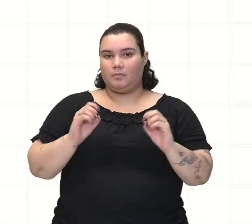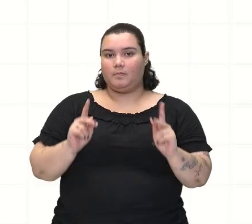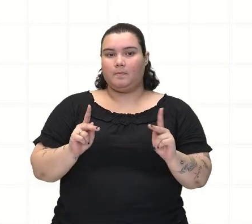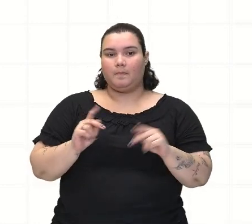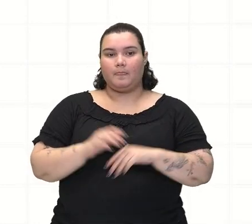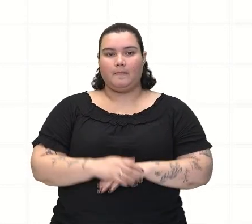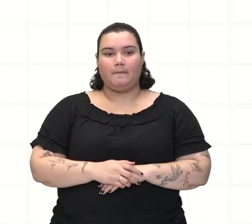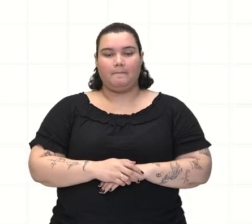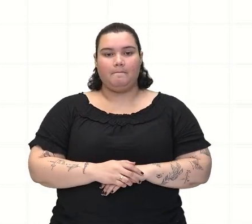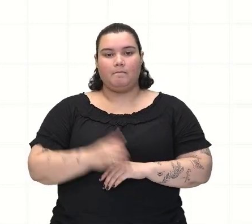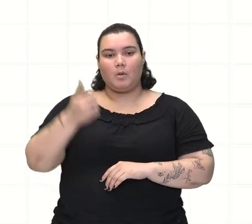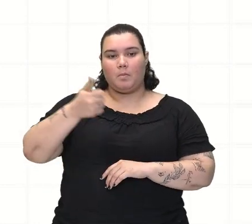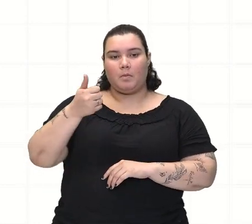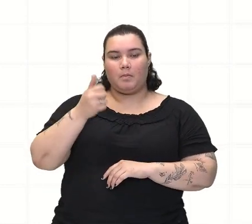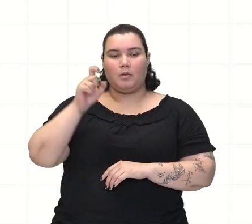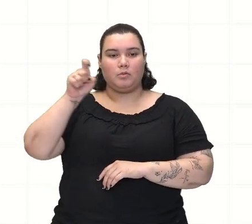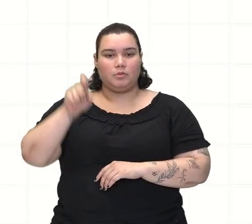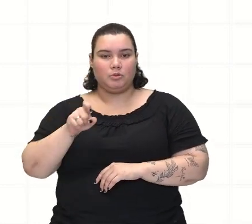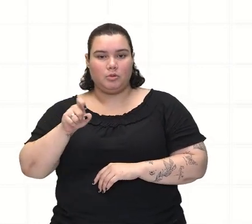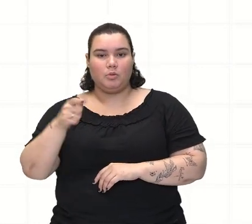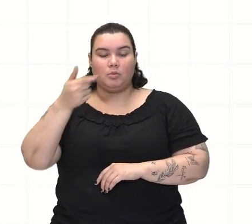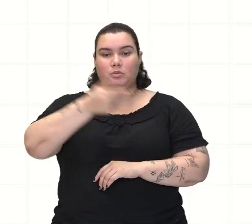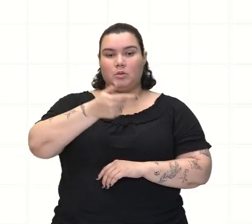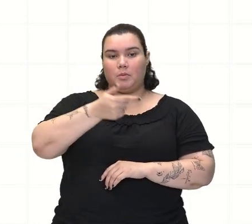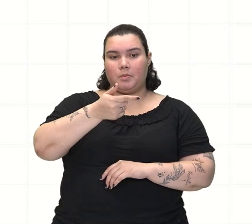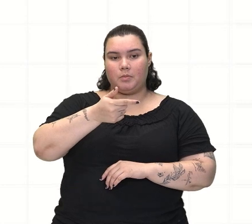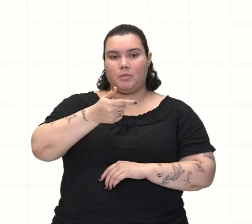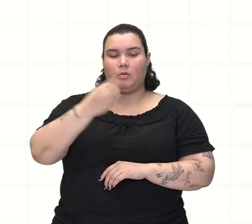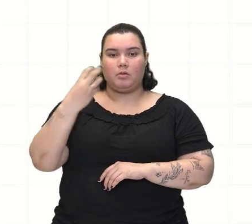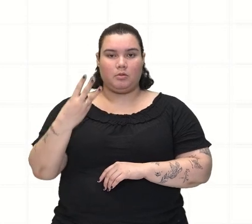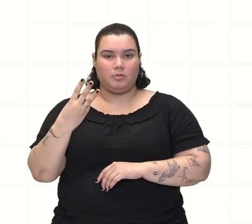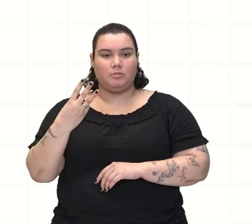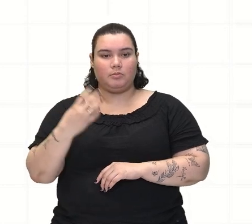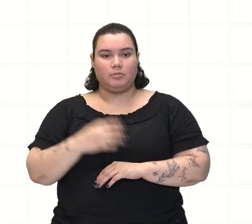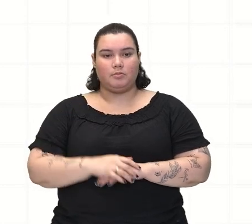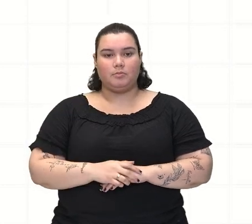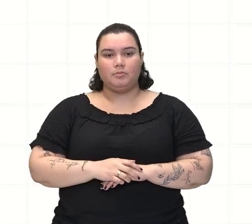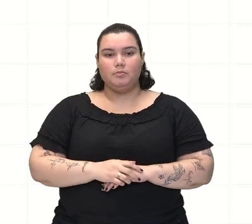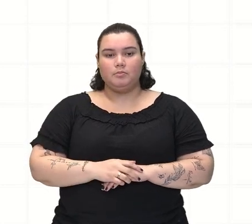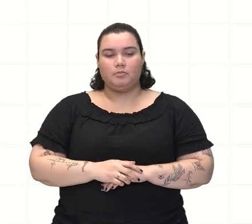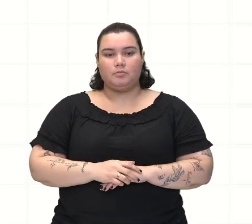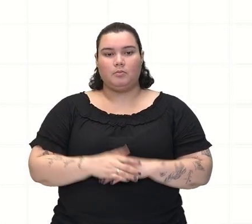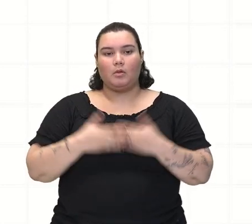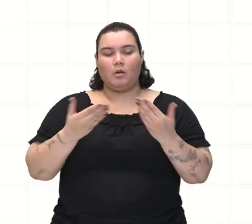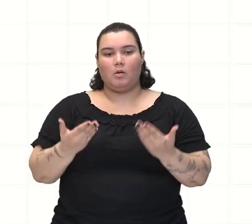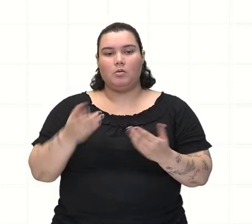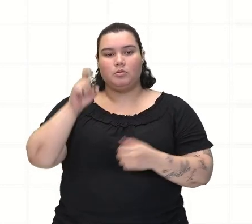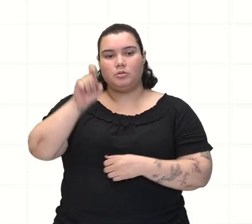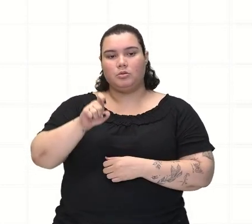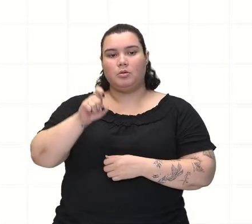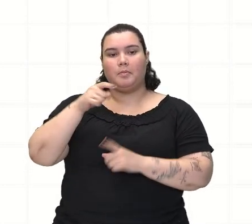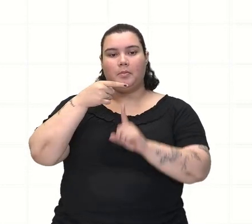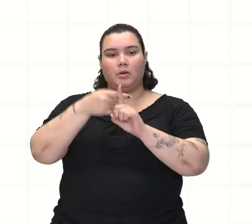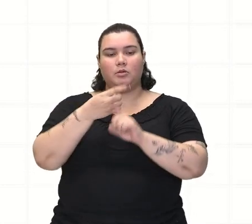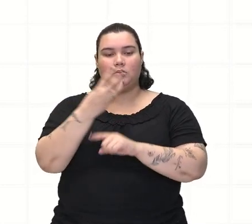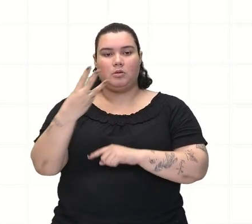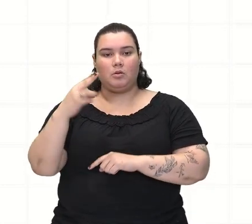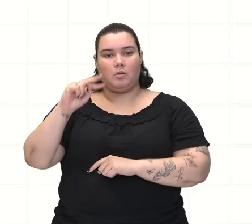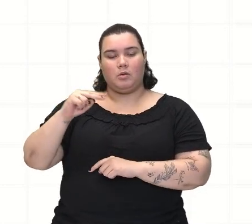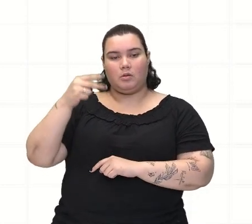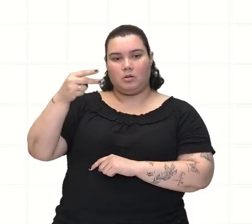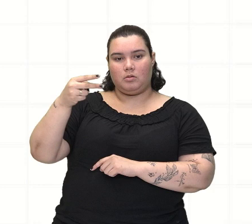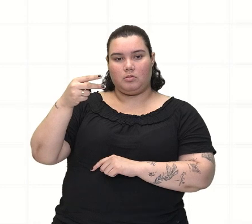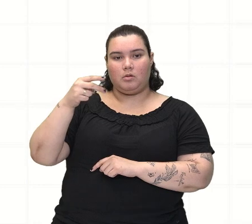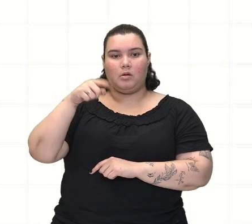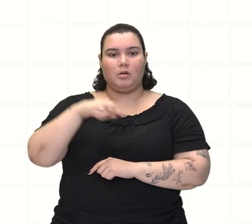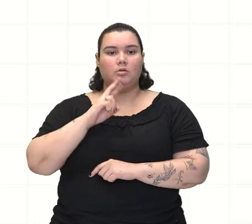O primeiro termo é x, o segundo termo é 3. Então vai ficar x mais 3 ao quadrado